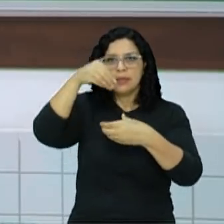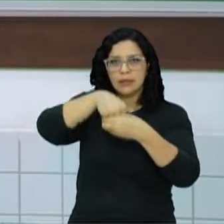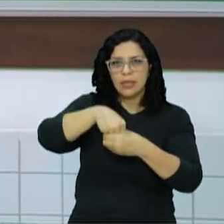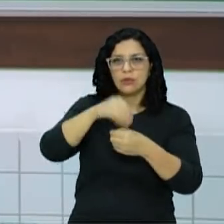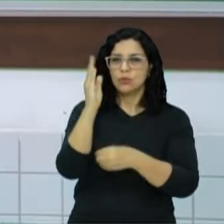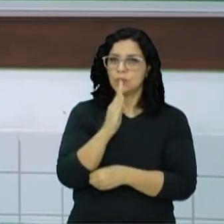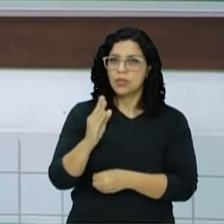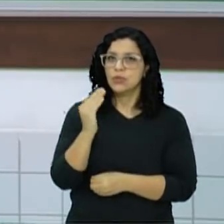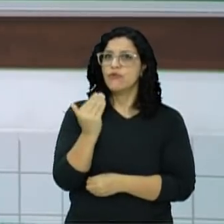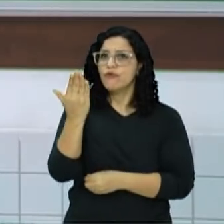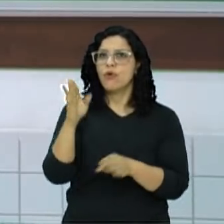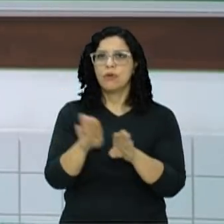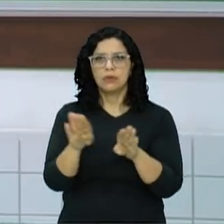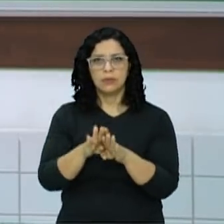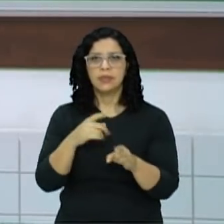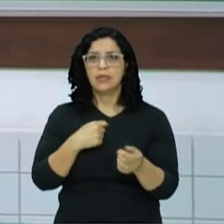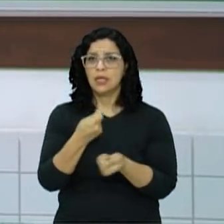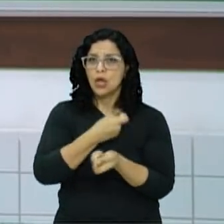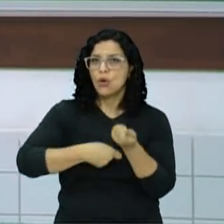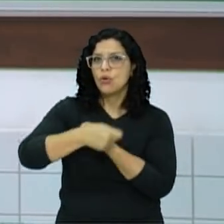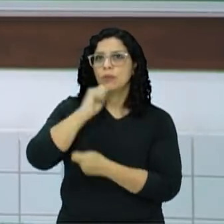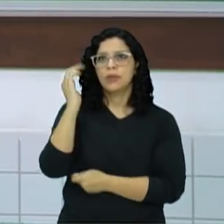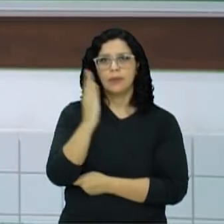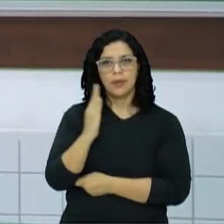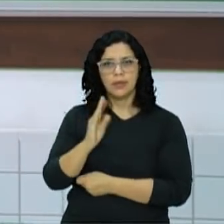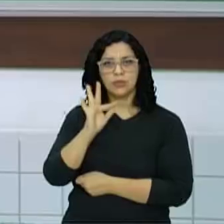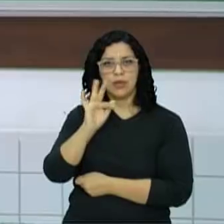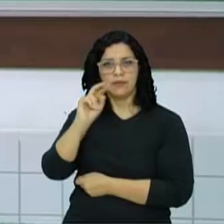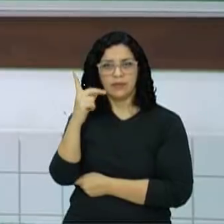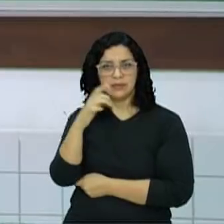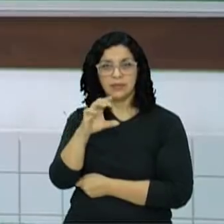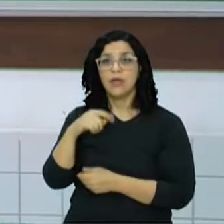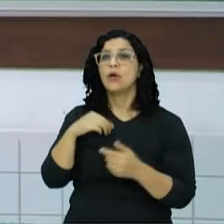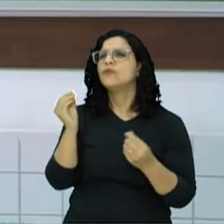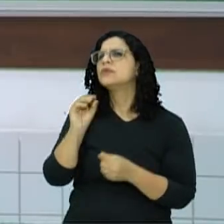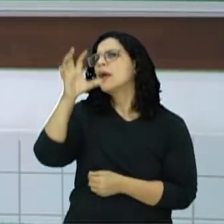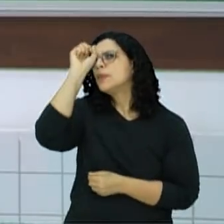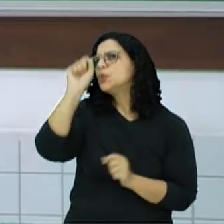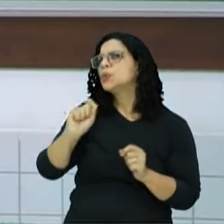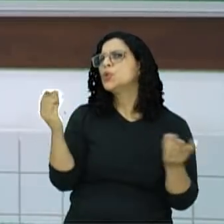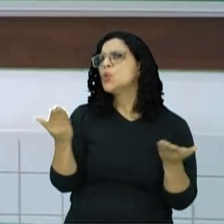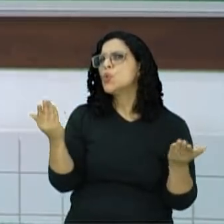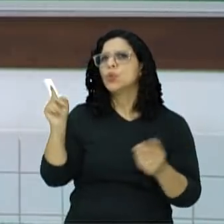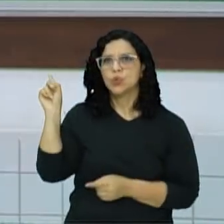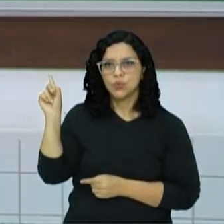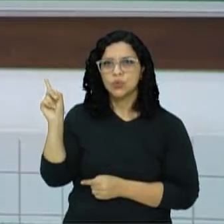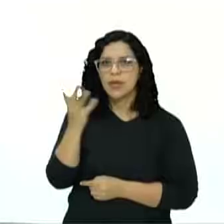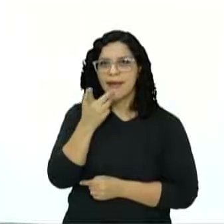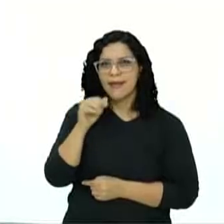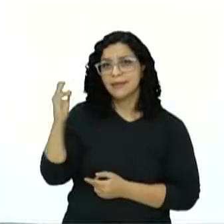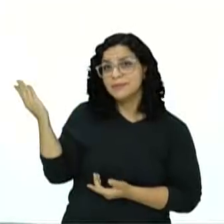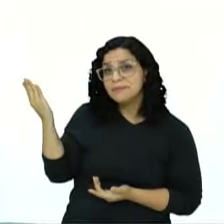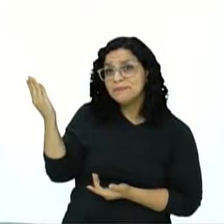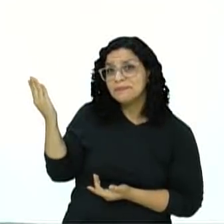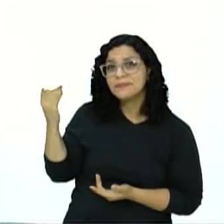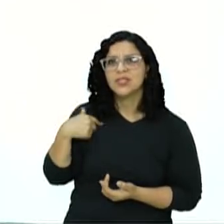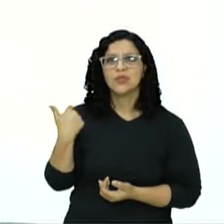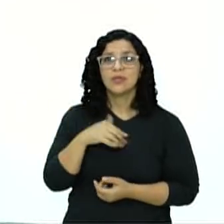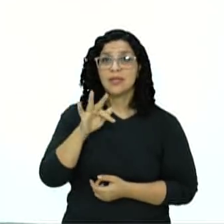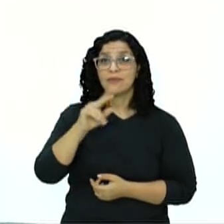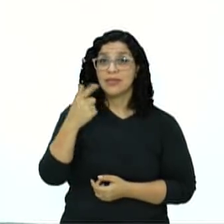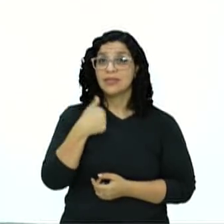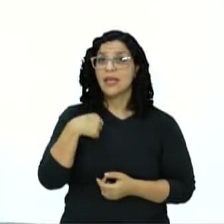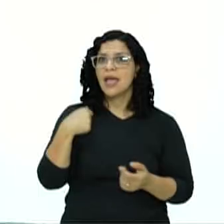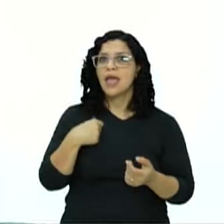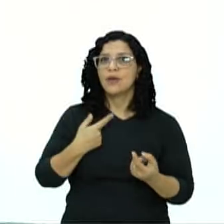ou externas, várias crises econômicas do governo FHC. O que você aprendeu na aula de hoje, criança? Fernando Henrique Cardoso